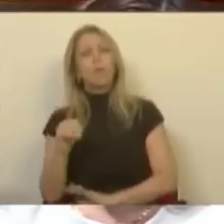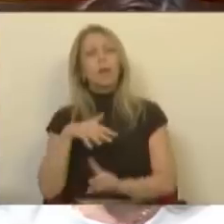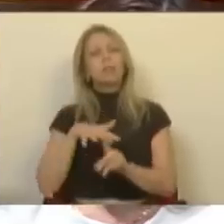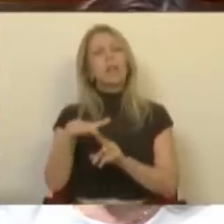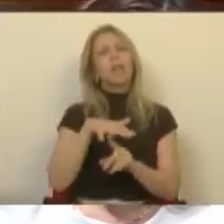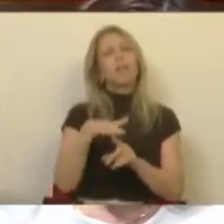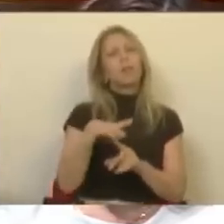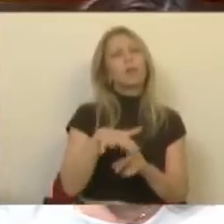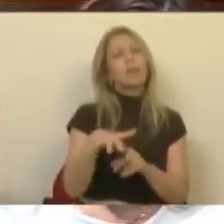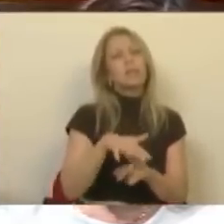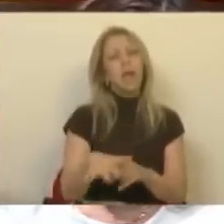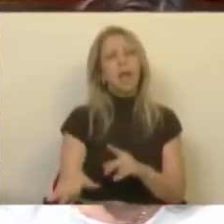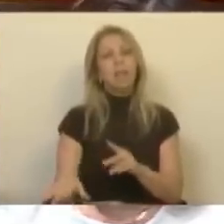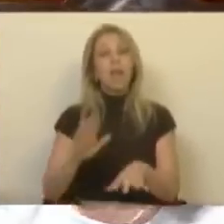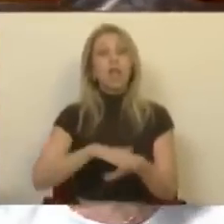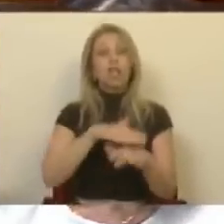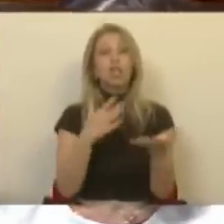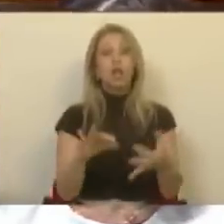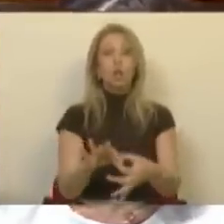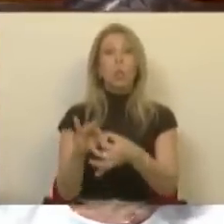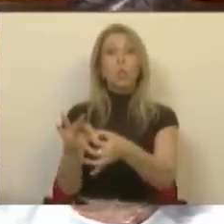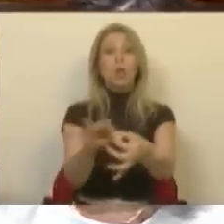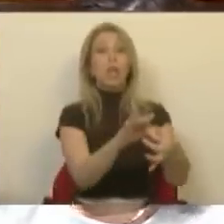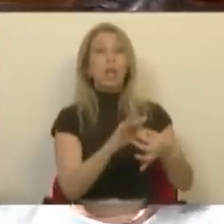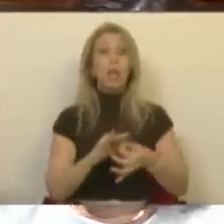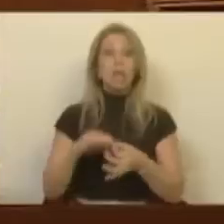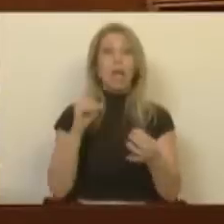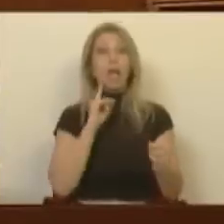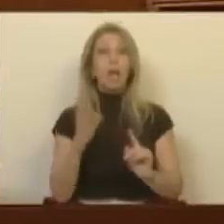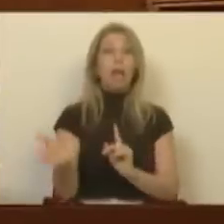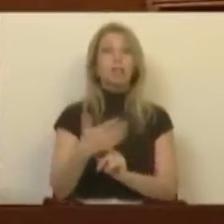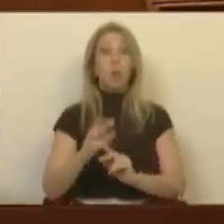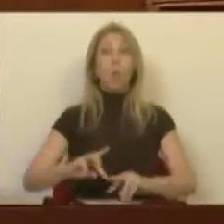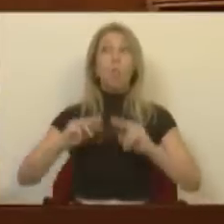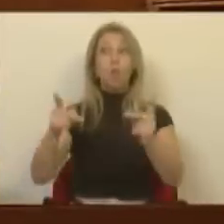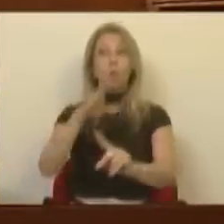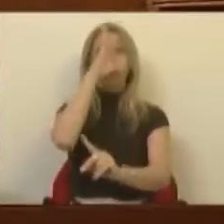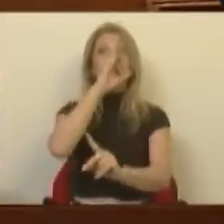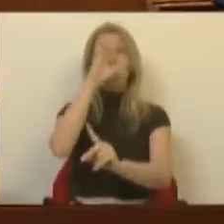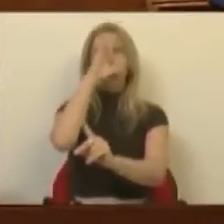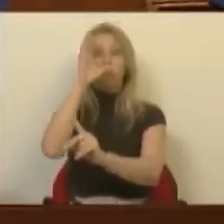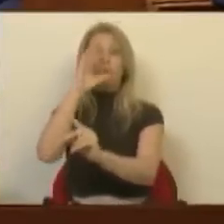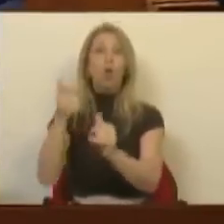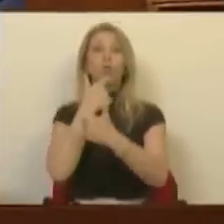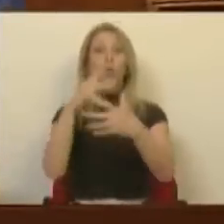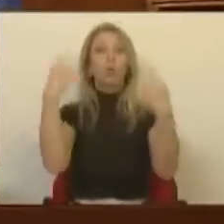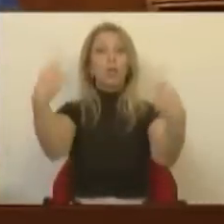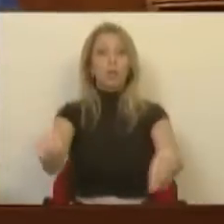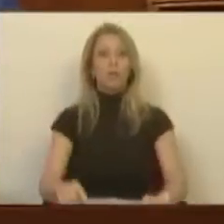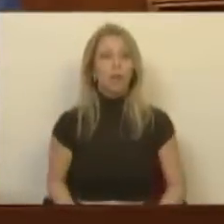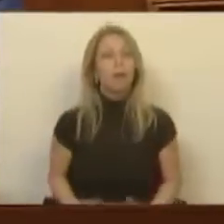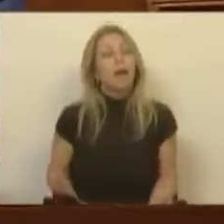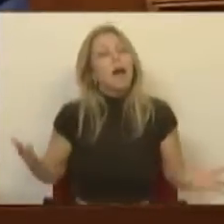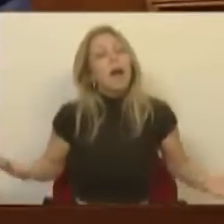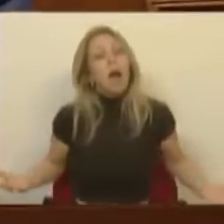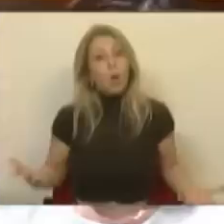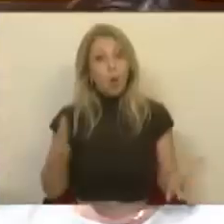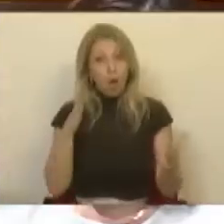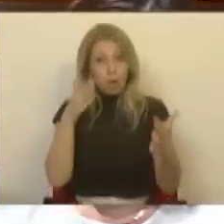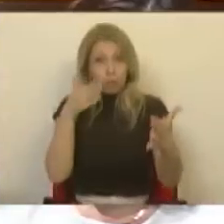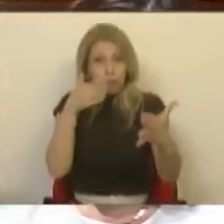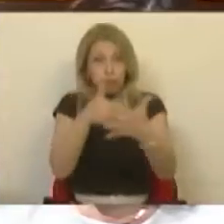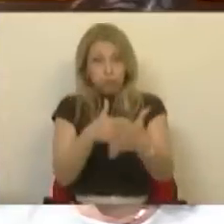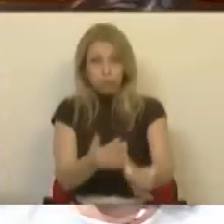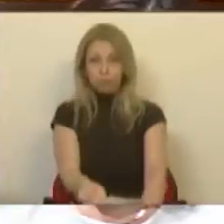de nacionalização de tudo o que mexia na sociedade mas depois que esbarram na realidade estão aí um buraco